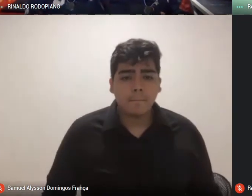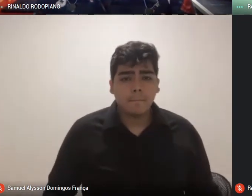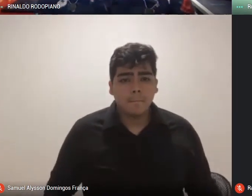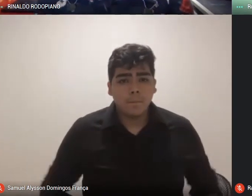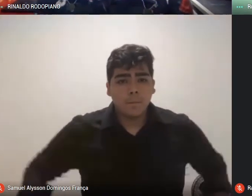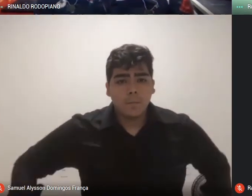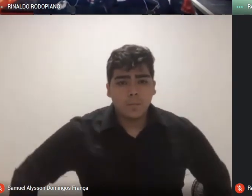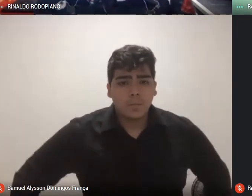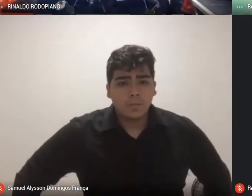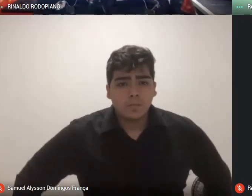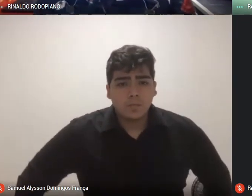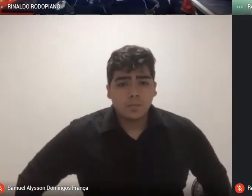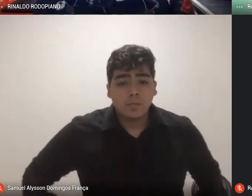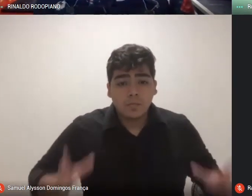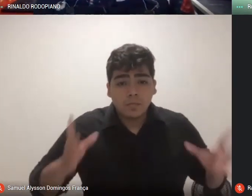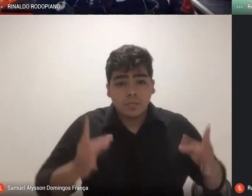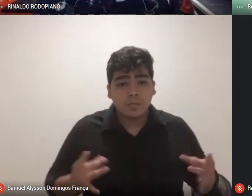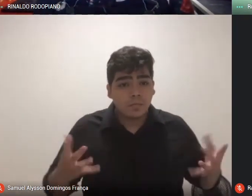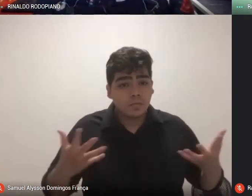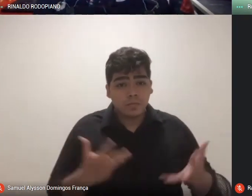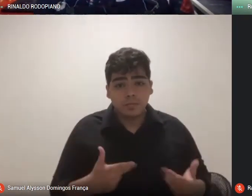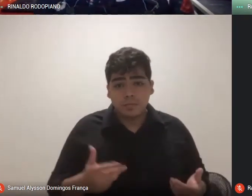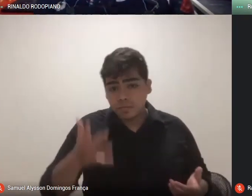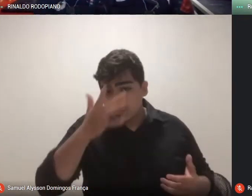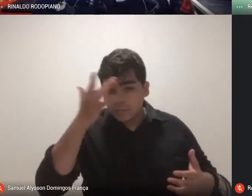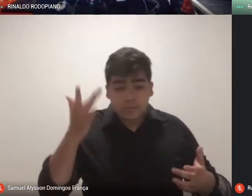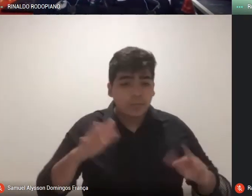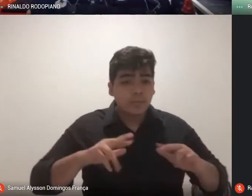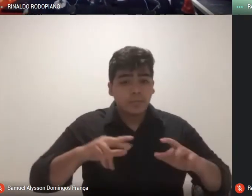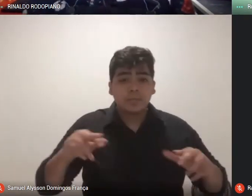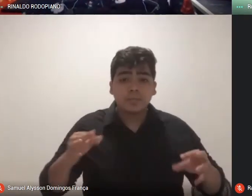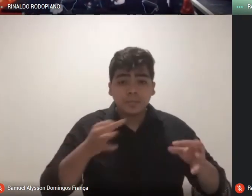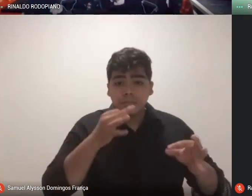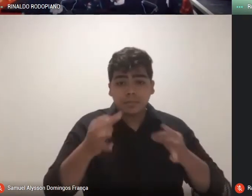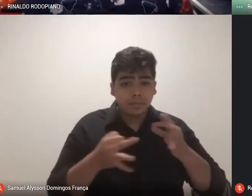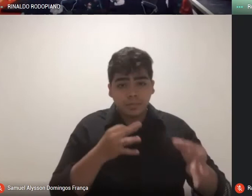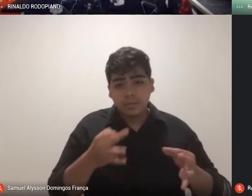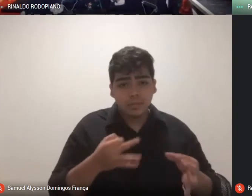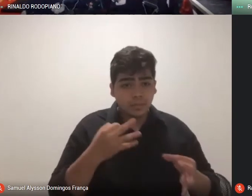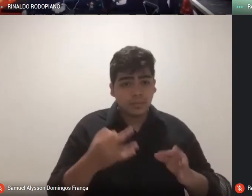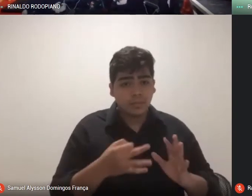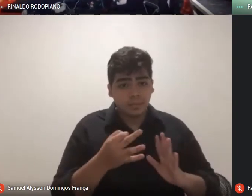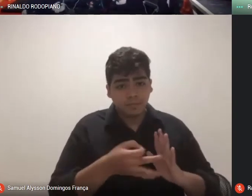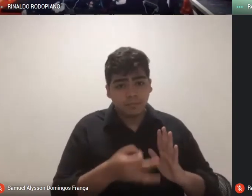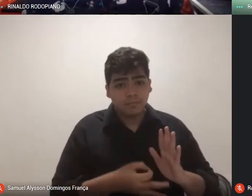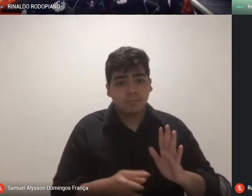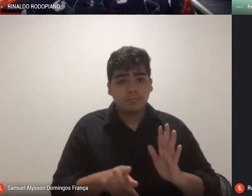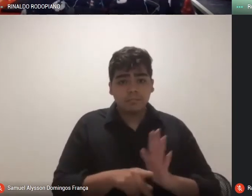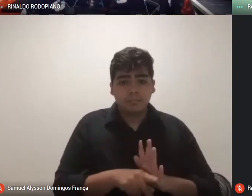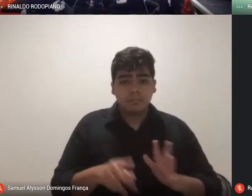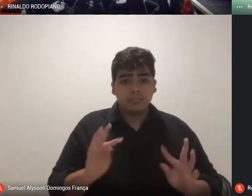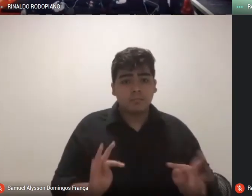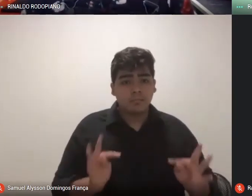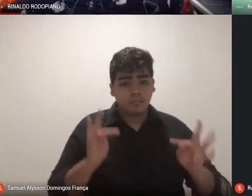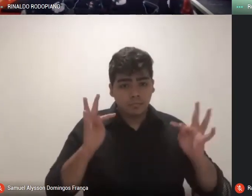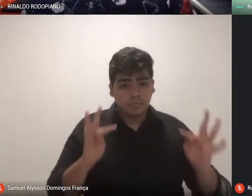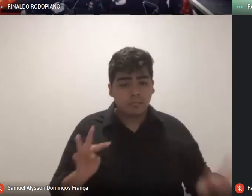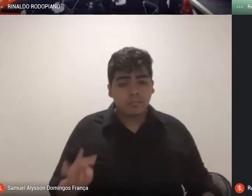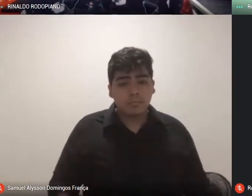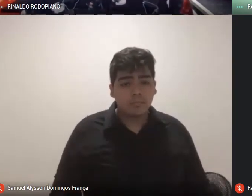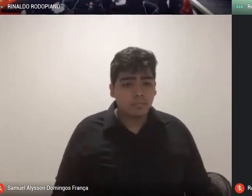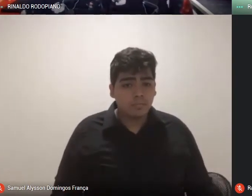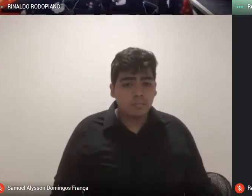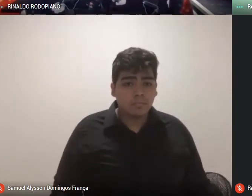Belíssimo. Muita gente comentando as várias possibilidades da ferramenta BIM, né, Júnior? Não só